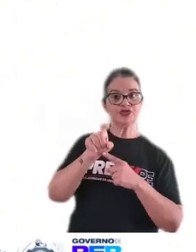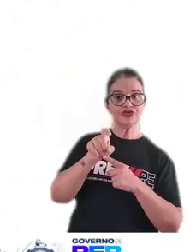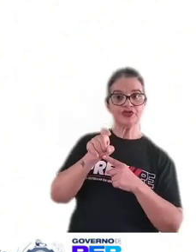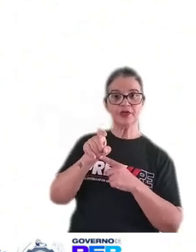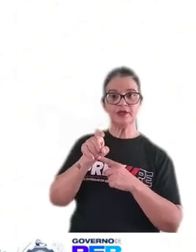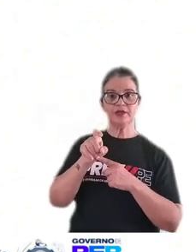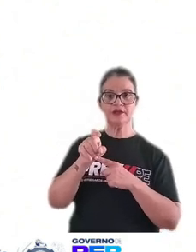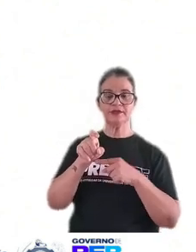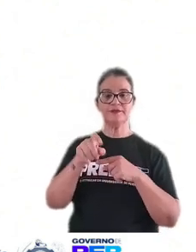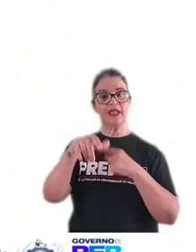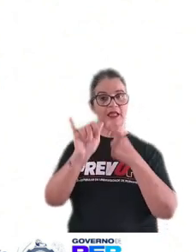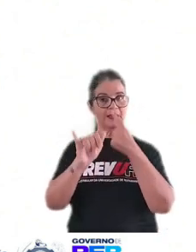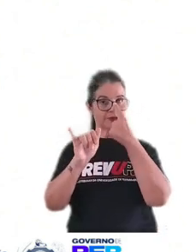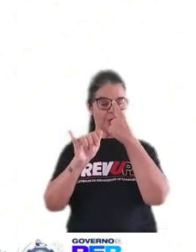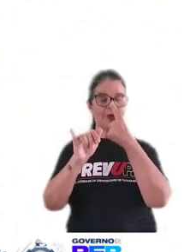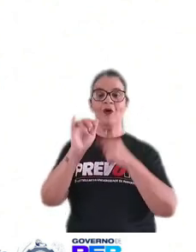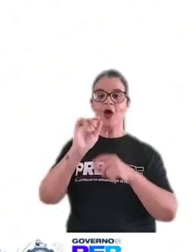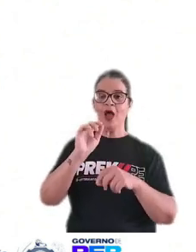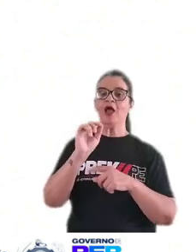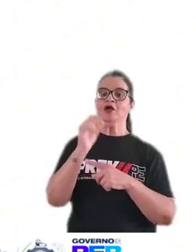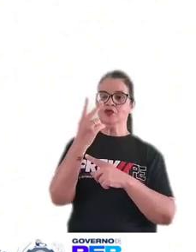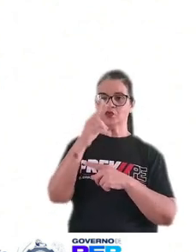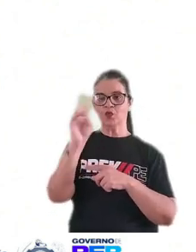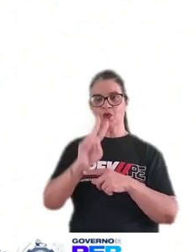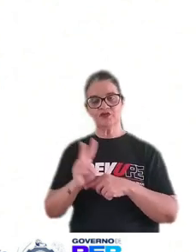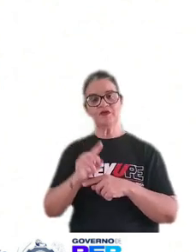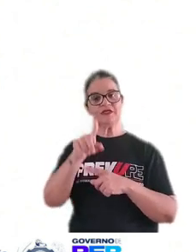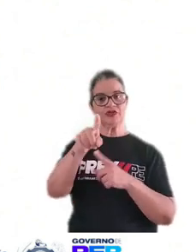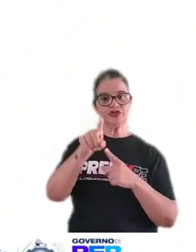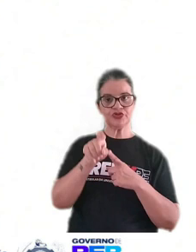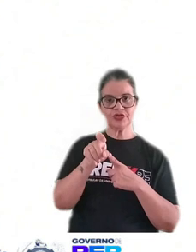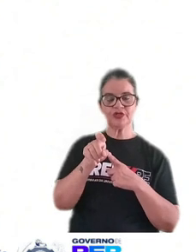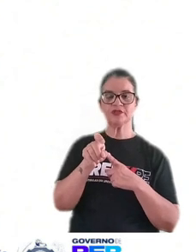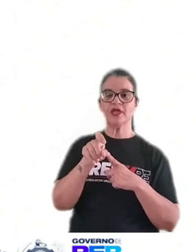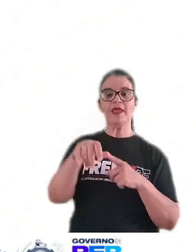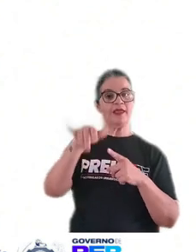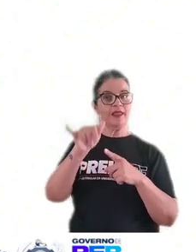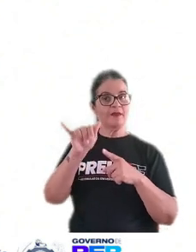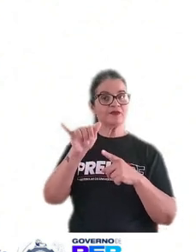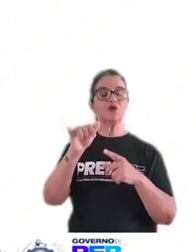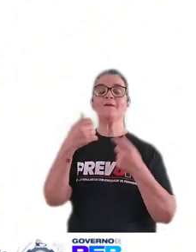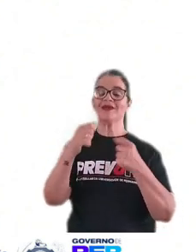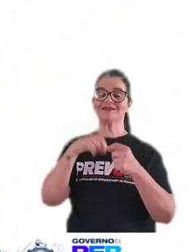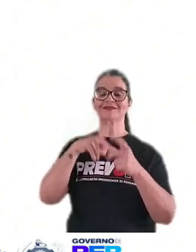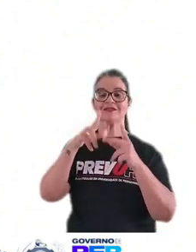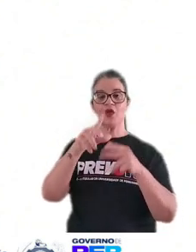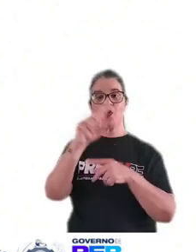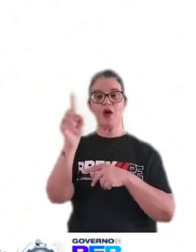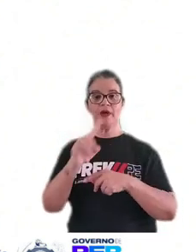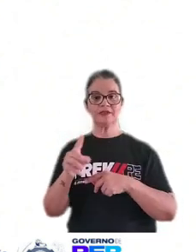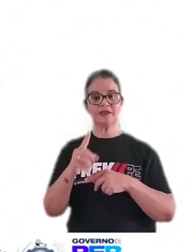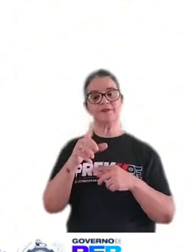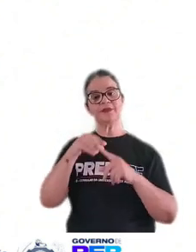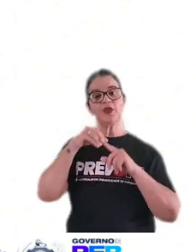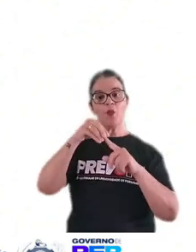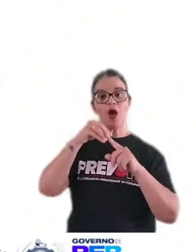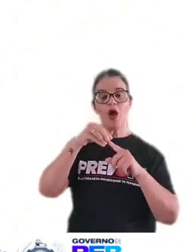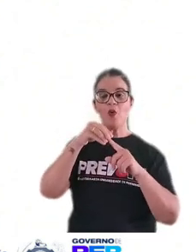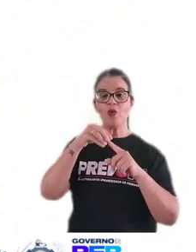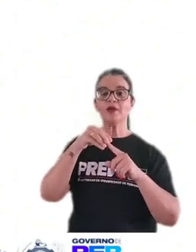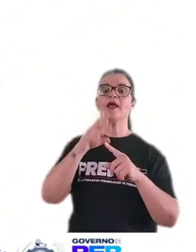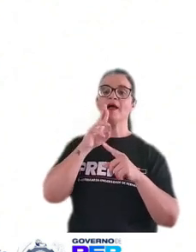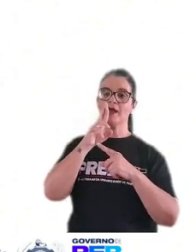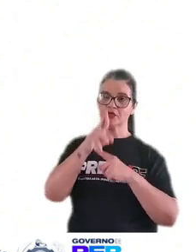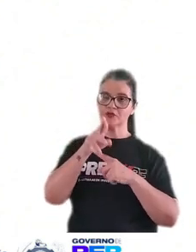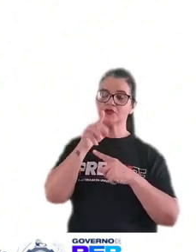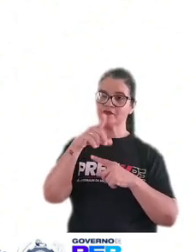que X Y tem que ser o dobro do X e que Y tem que ser igual a Z então